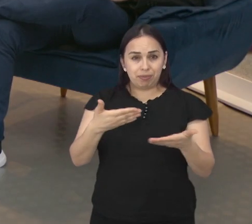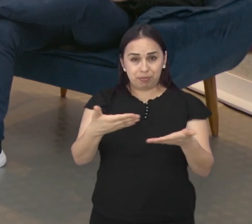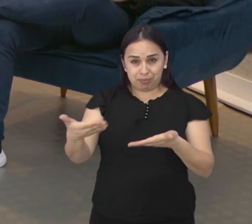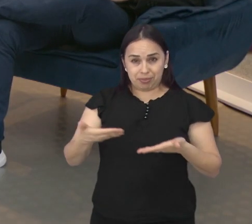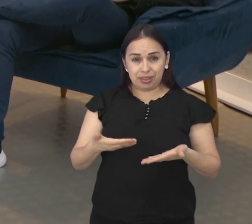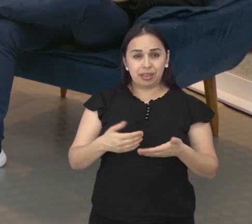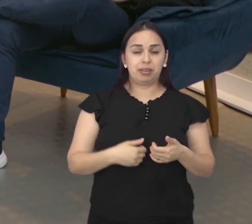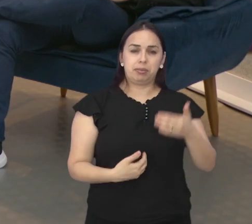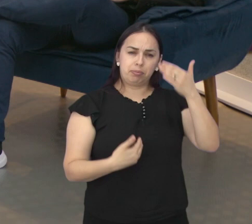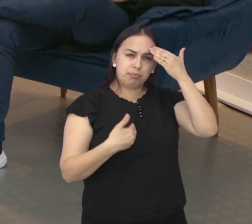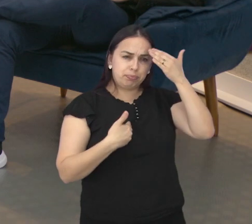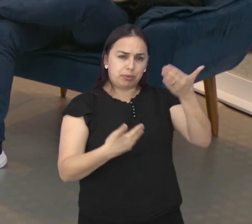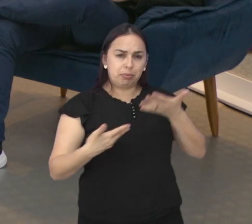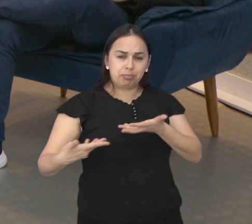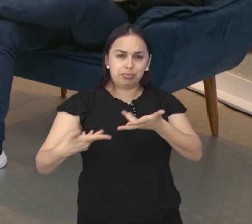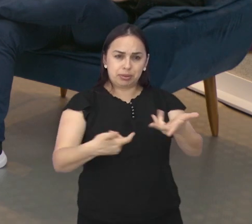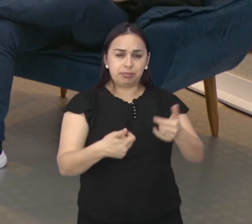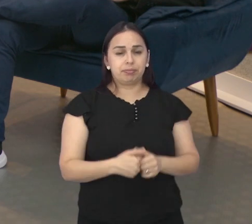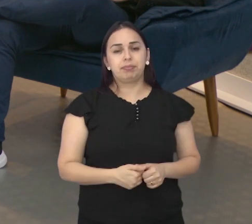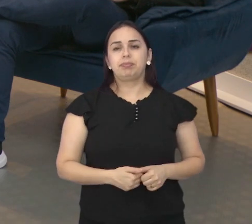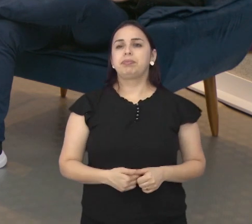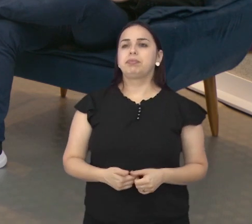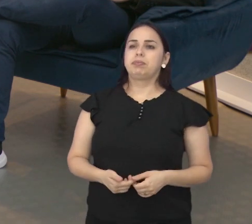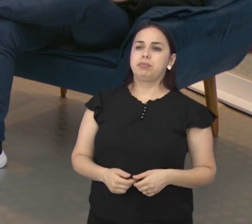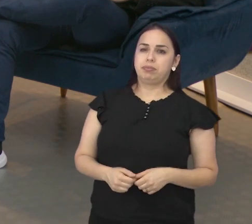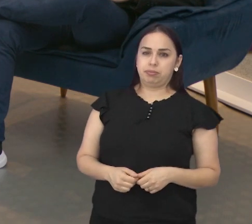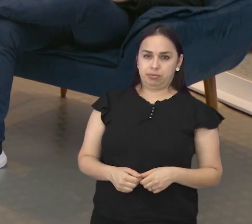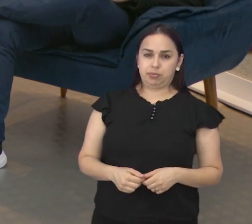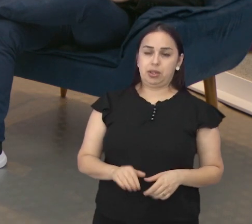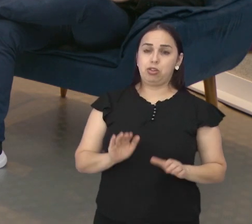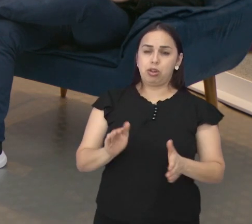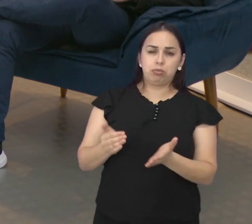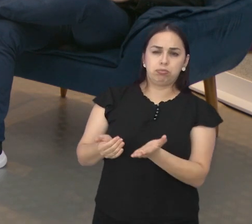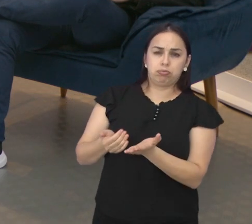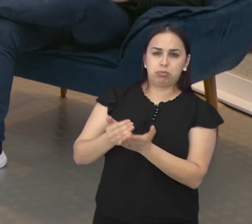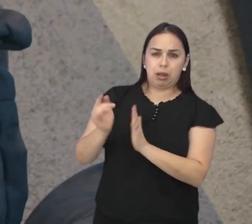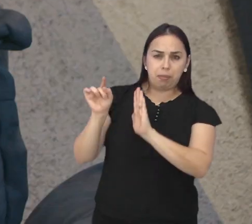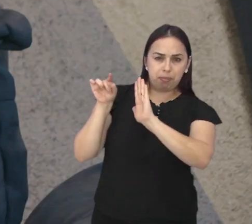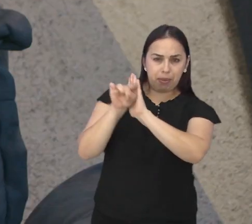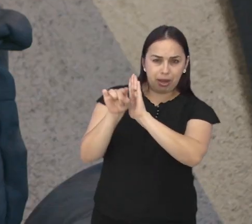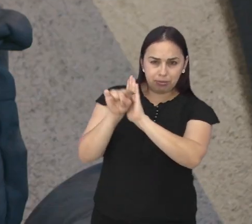obrigado pelo convite. Roberto, já